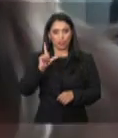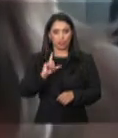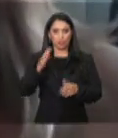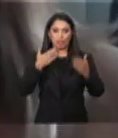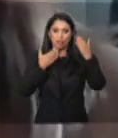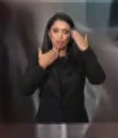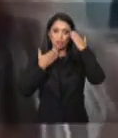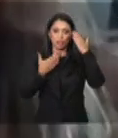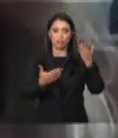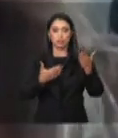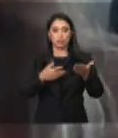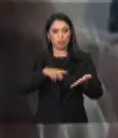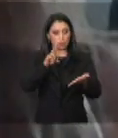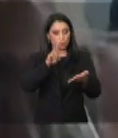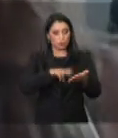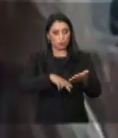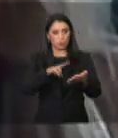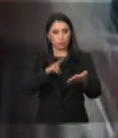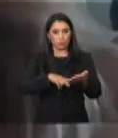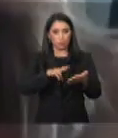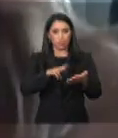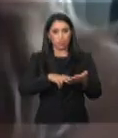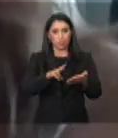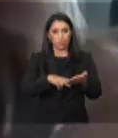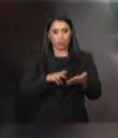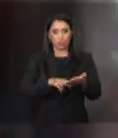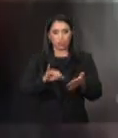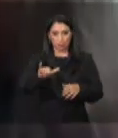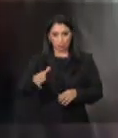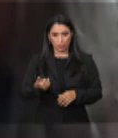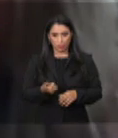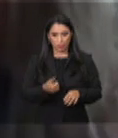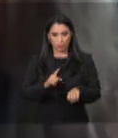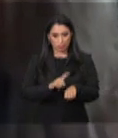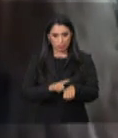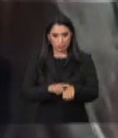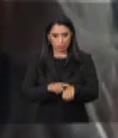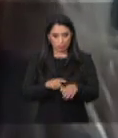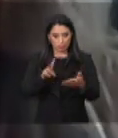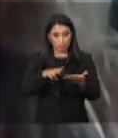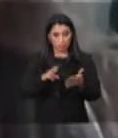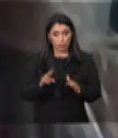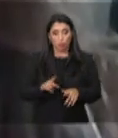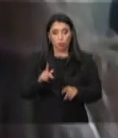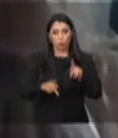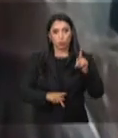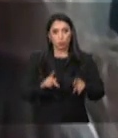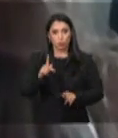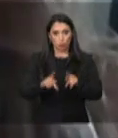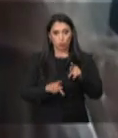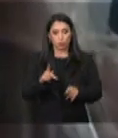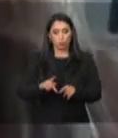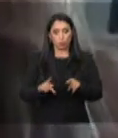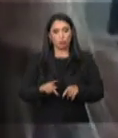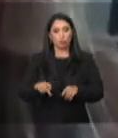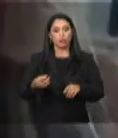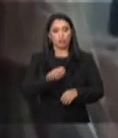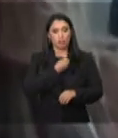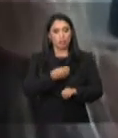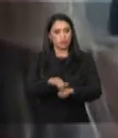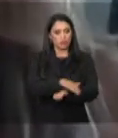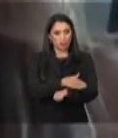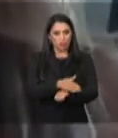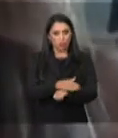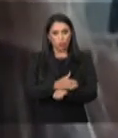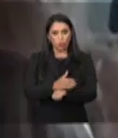licença porque vou fazer uma leitura para usar bem meu tempo o fenômeno da população em situação de rua vem se agravando